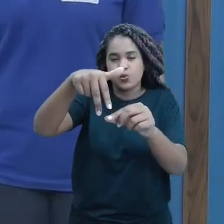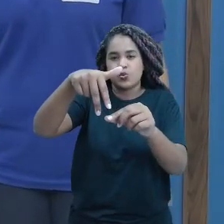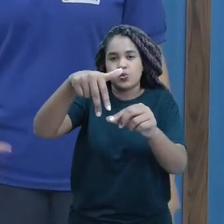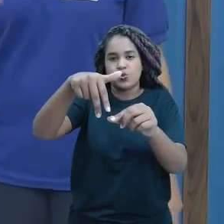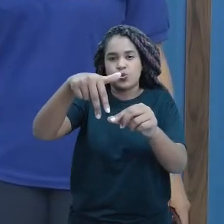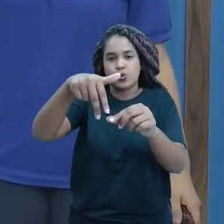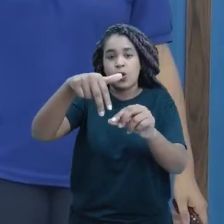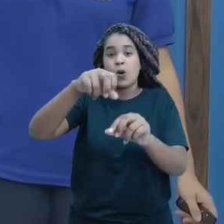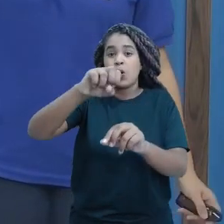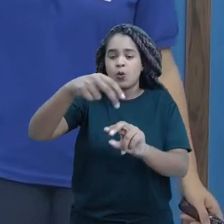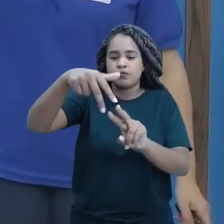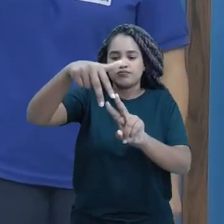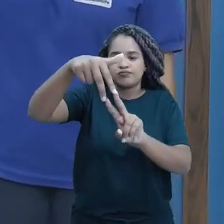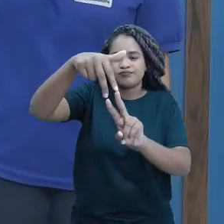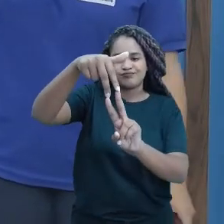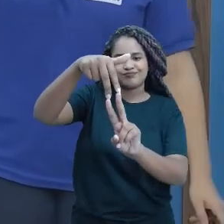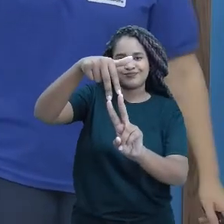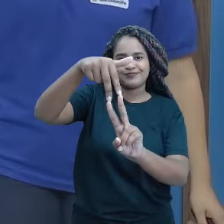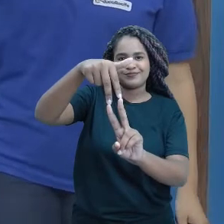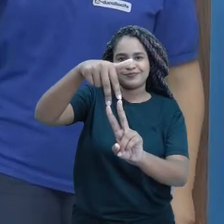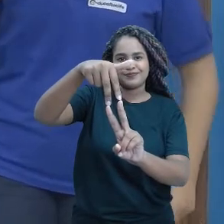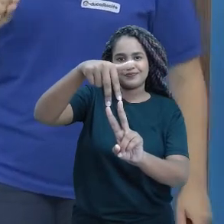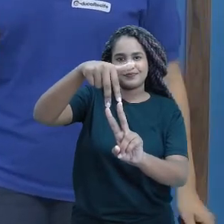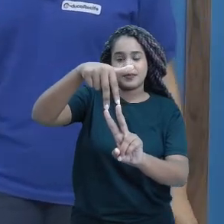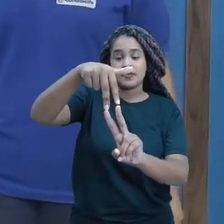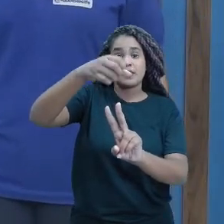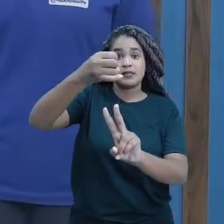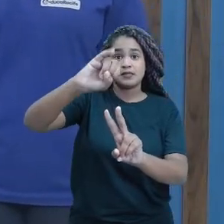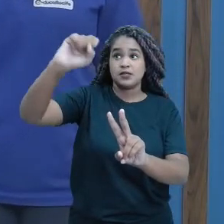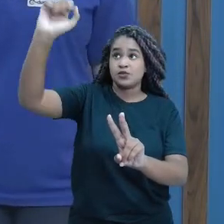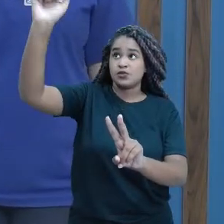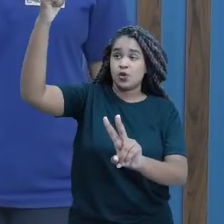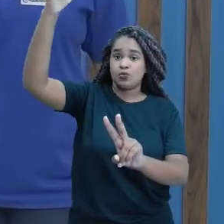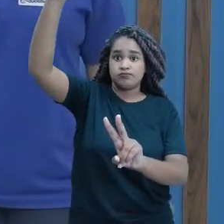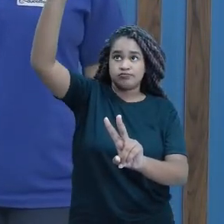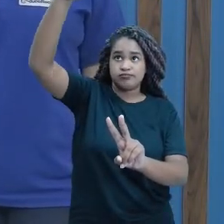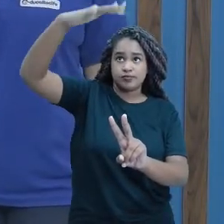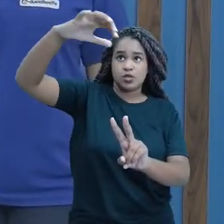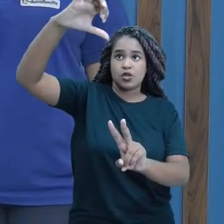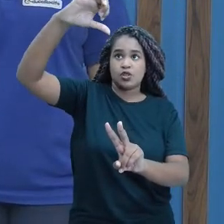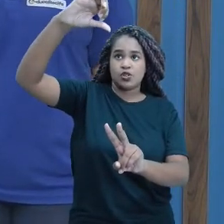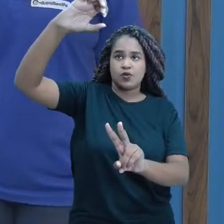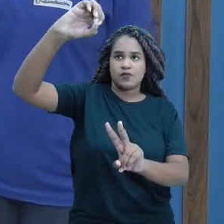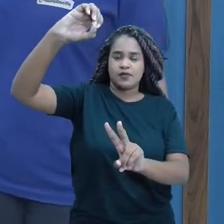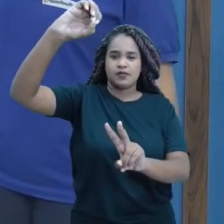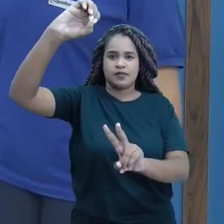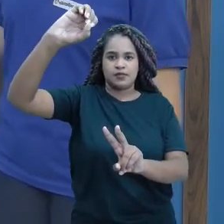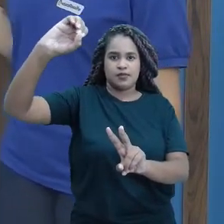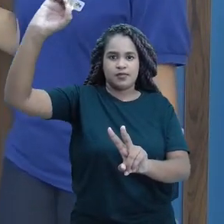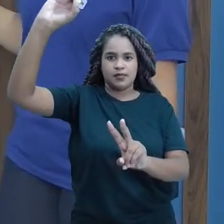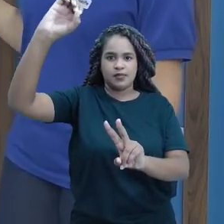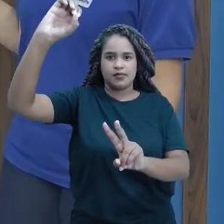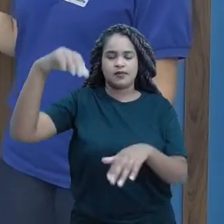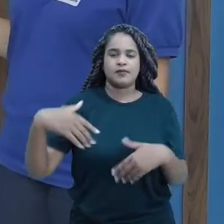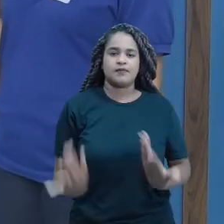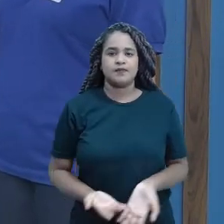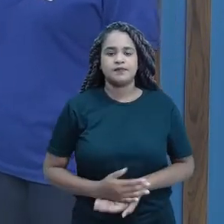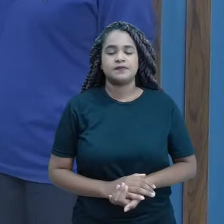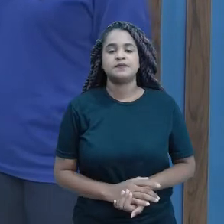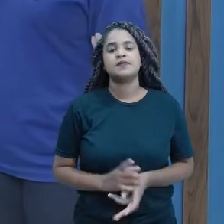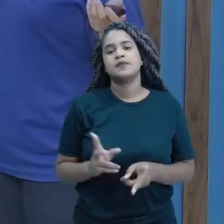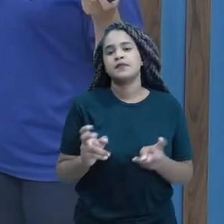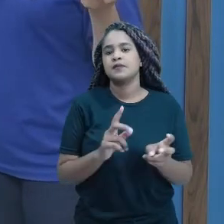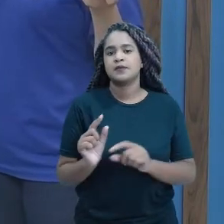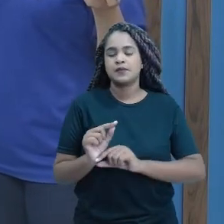minha sombra quando esse raio estiver incidindo diretamente sobre a minha cabeça com um ângulo de 90, tá? Então, a gente já começa a perceber esse tipo